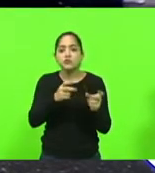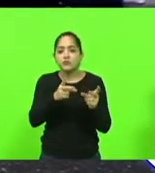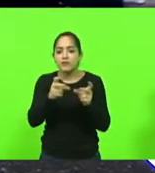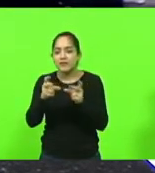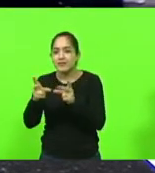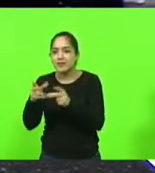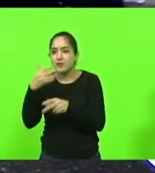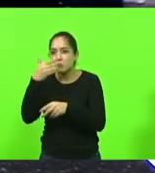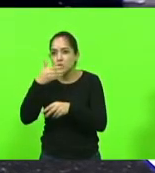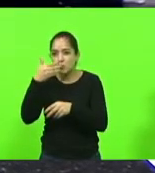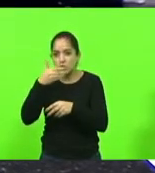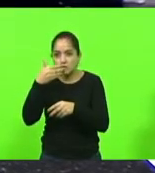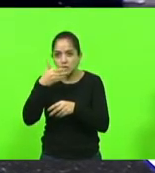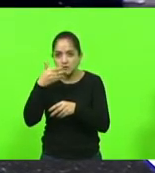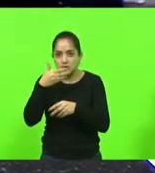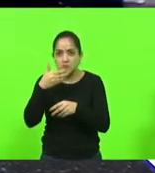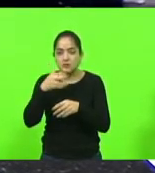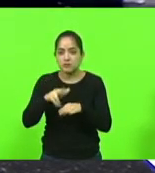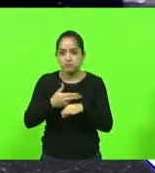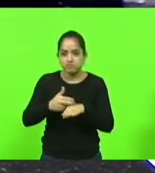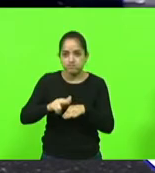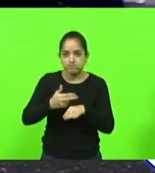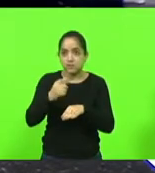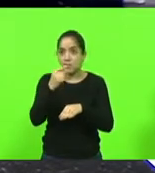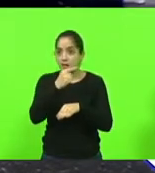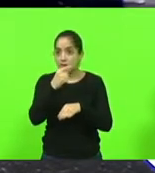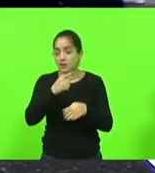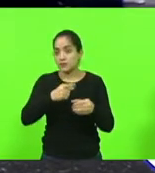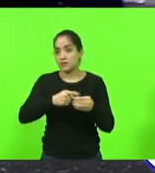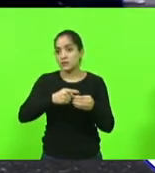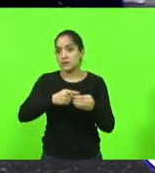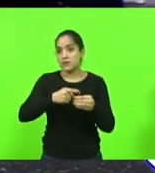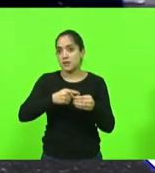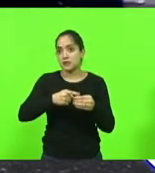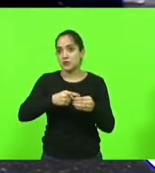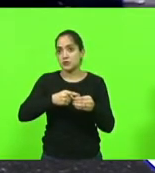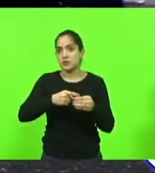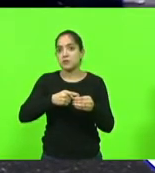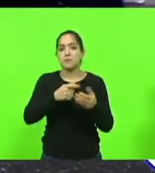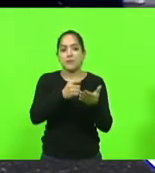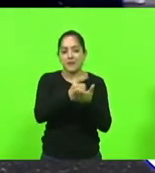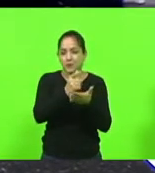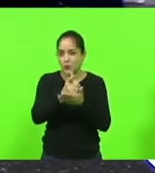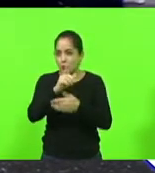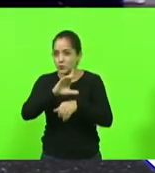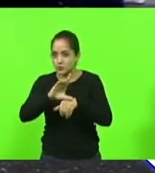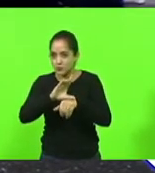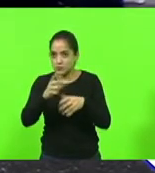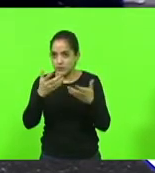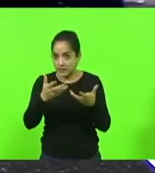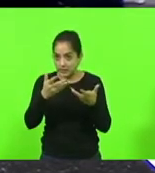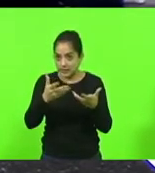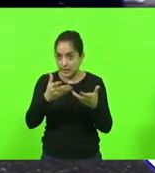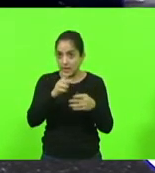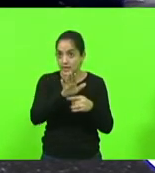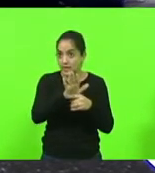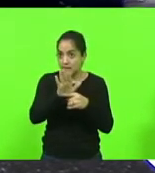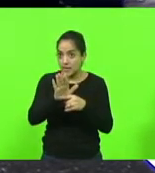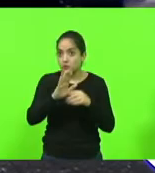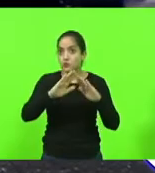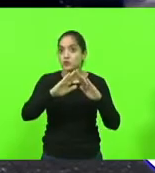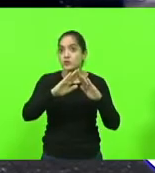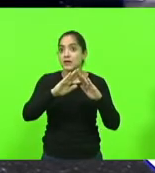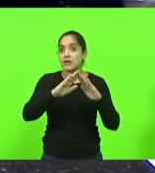vendia alfajores lá em Itajaí. E, para poder pagar um curso que ele quer fazer e ajudar em casa, um jovem de